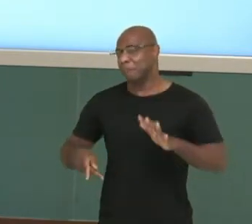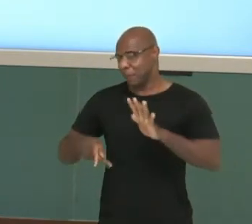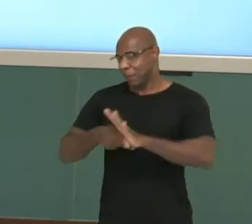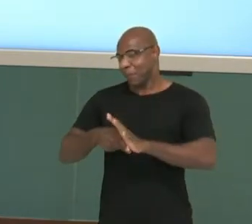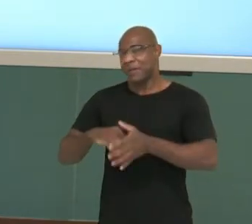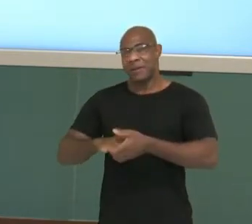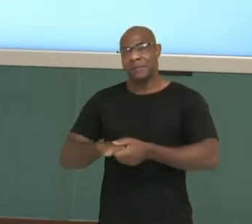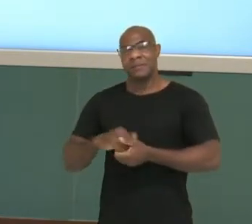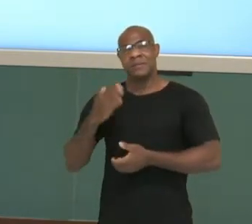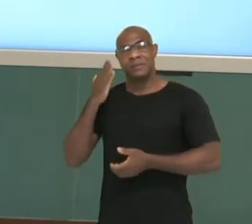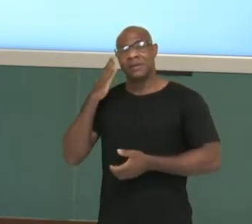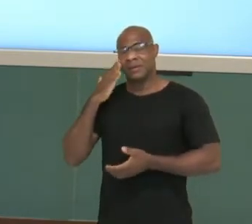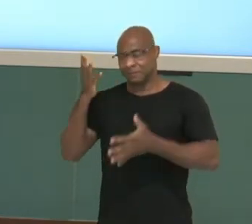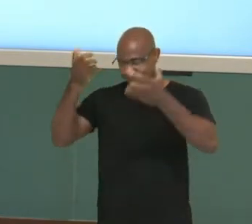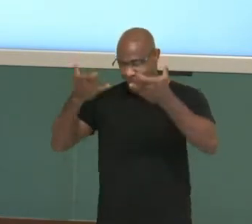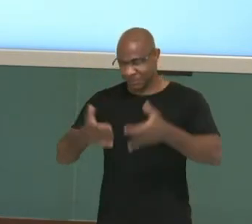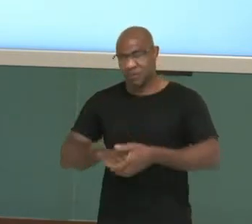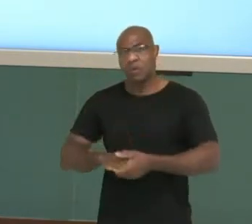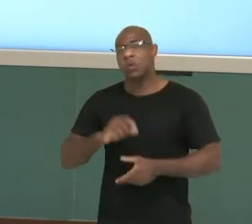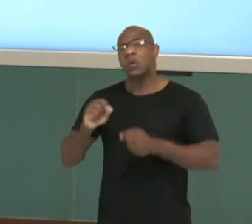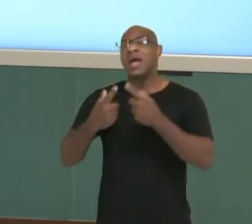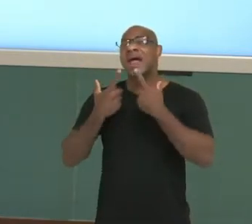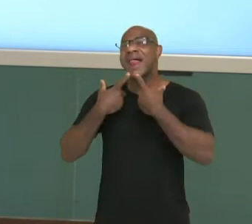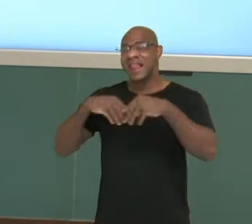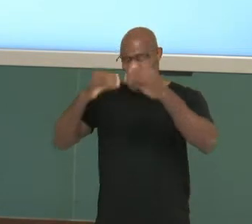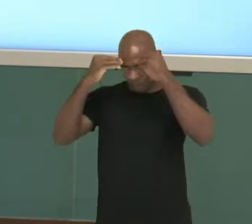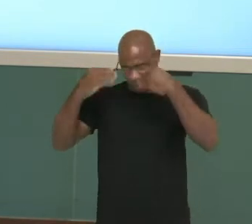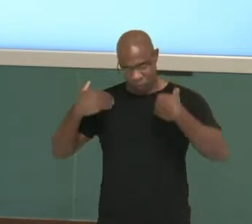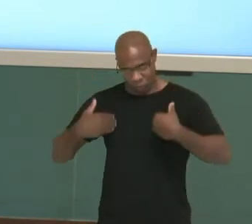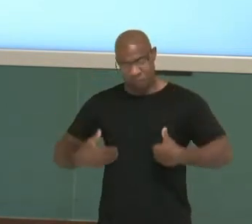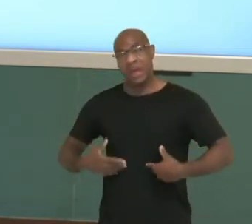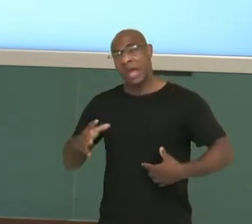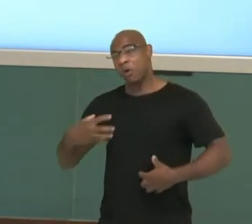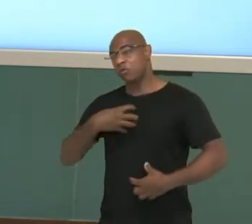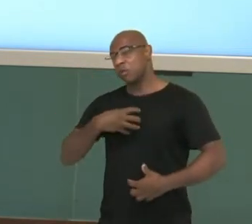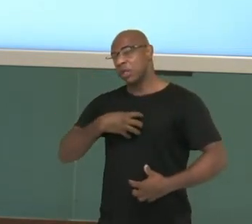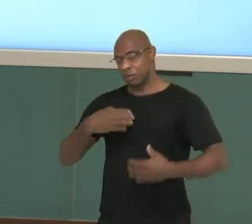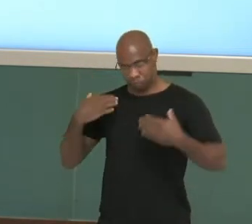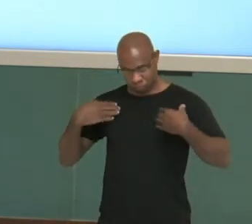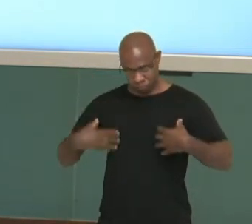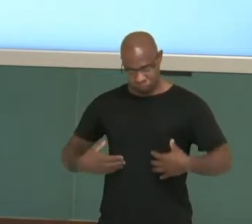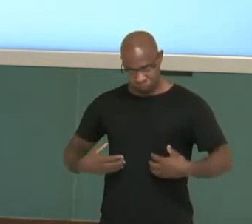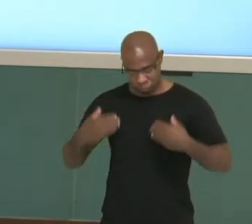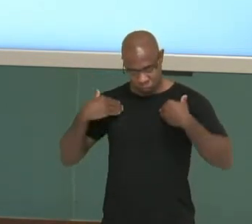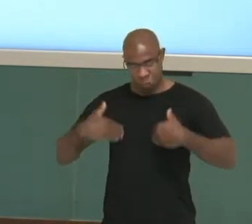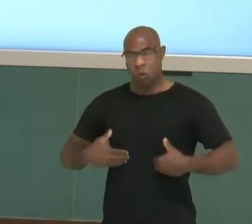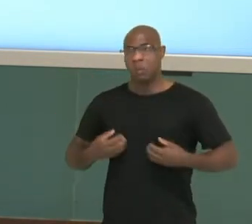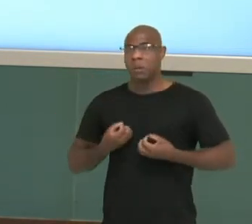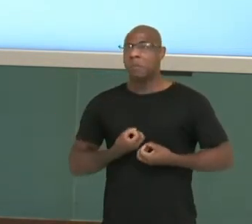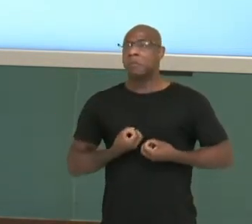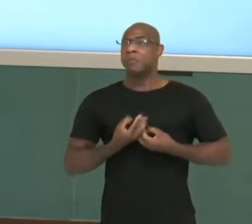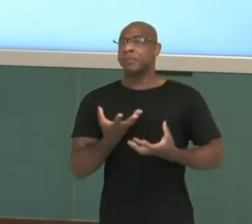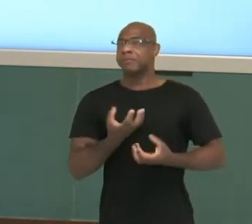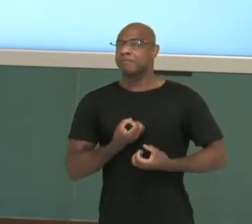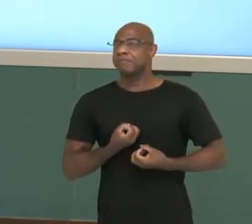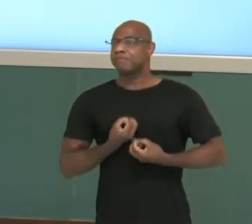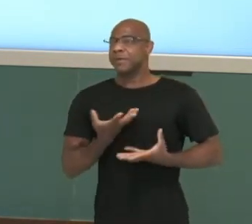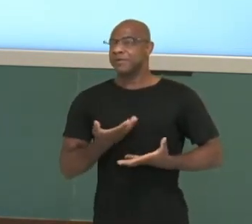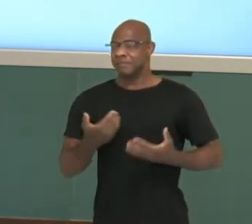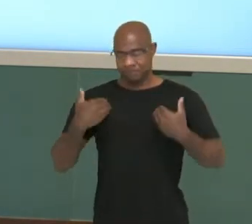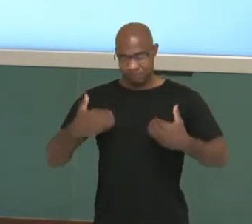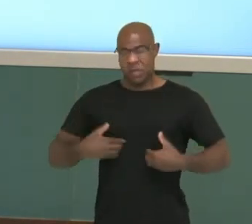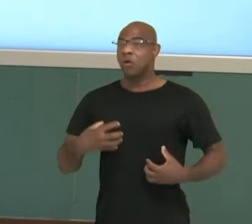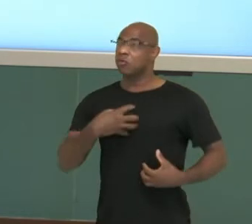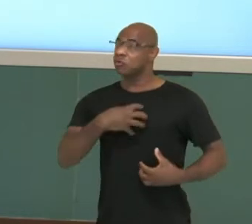mas recapitulando, o que é a linguagem corporal? É a forma como o nosso corpo se expressa, é a forma como o nosso